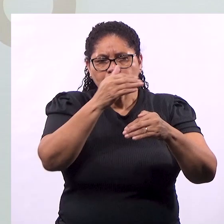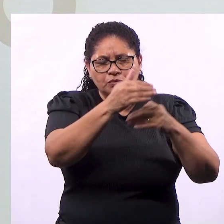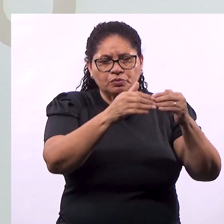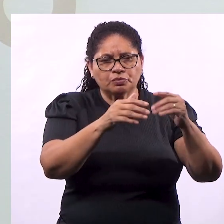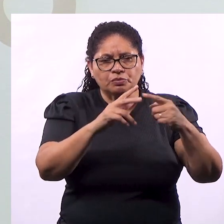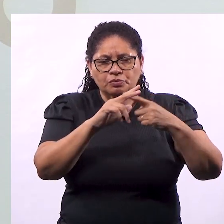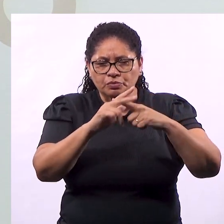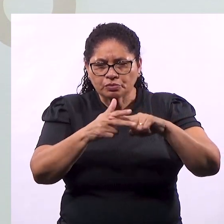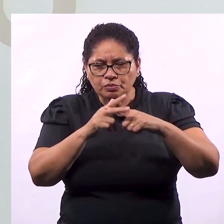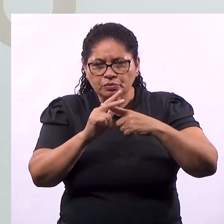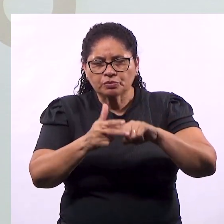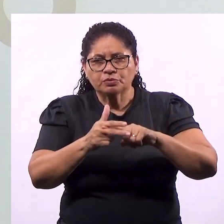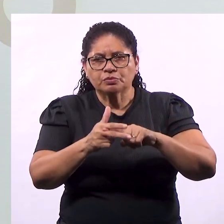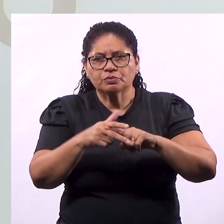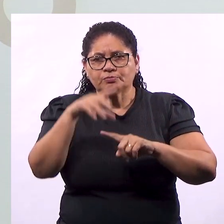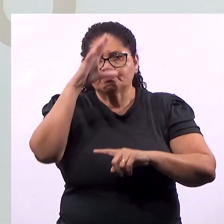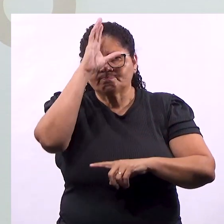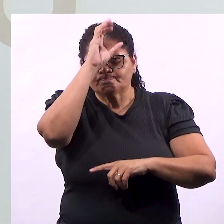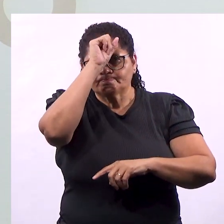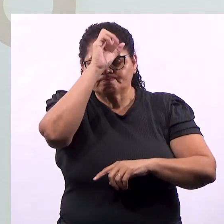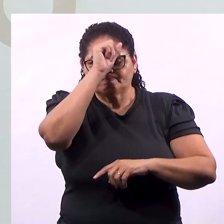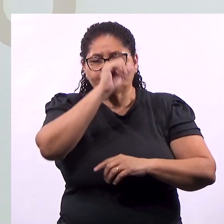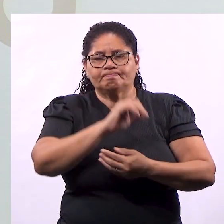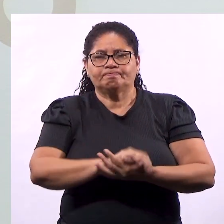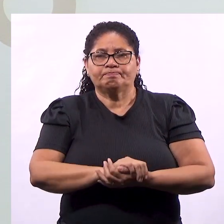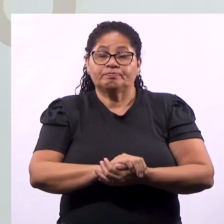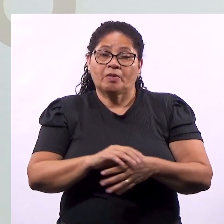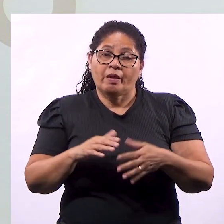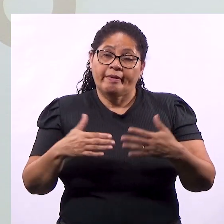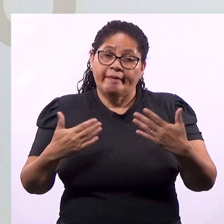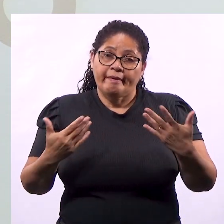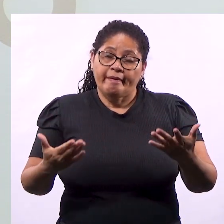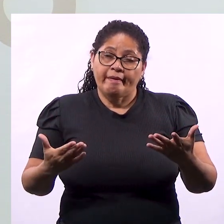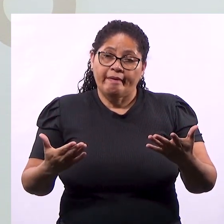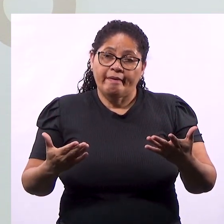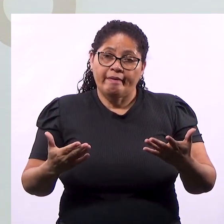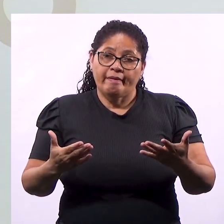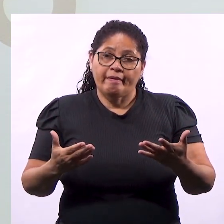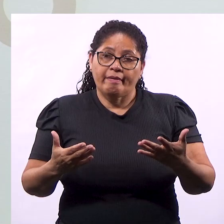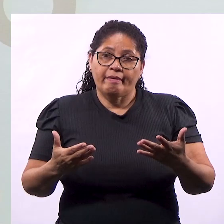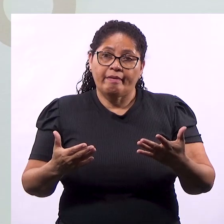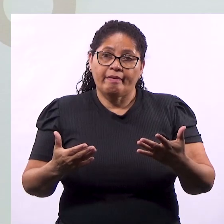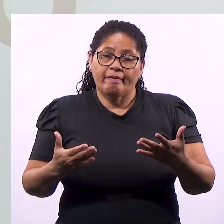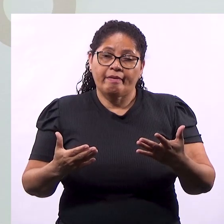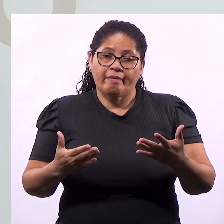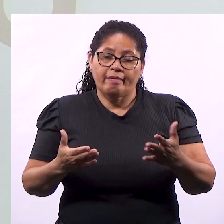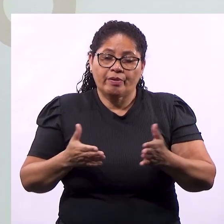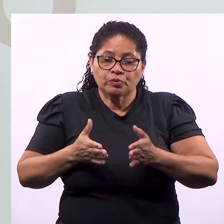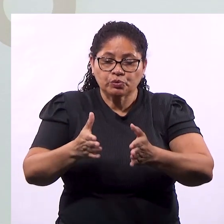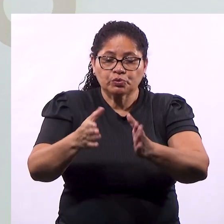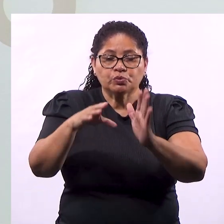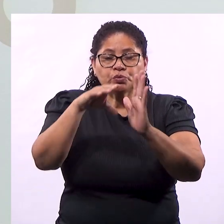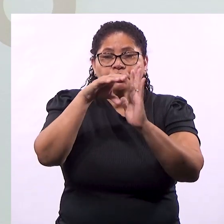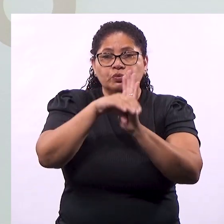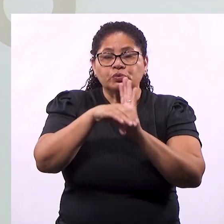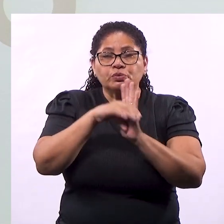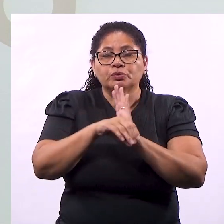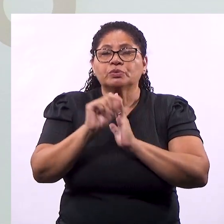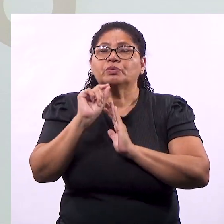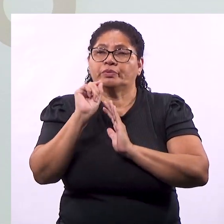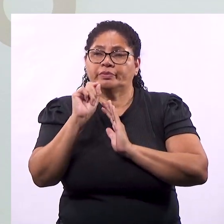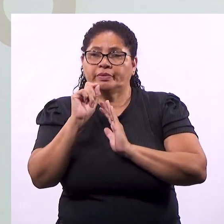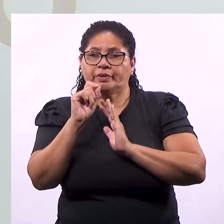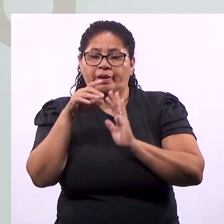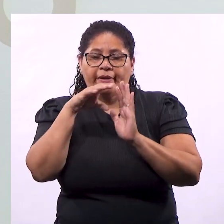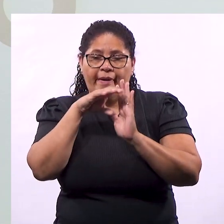enquanto regulação da aprendizagem E aí a gente vai para o roteiro conceitual